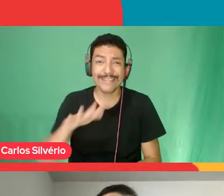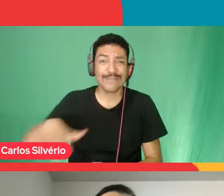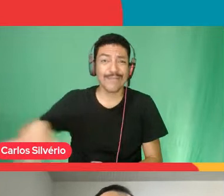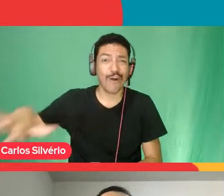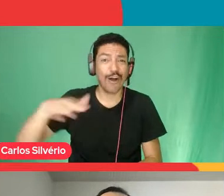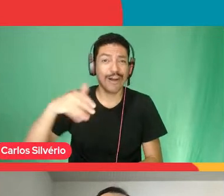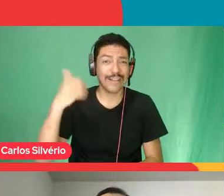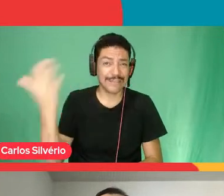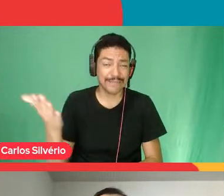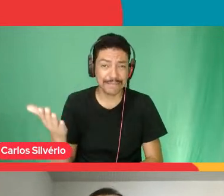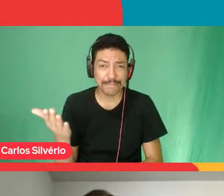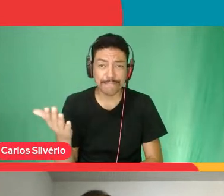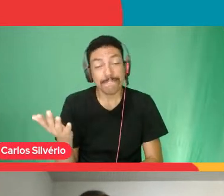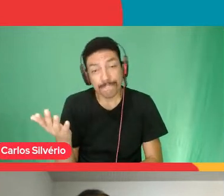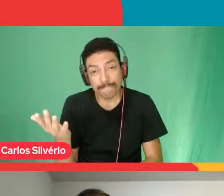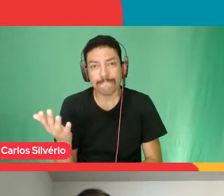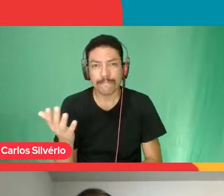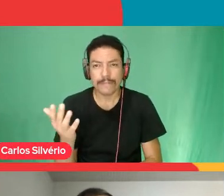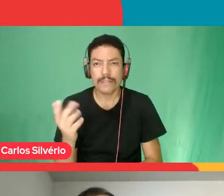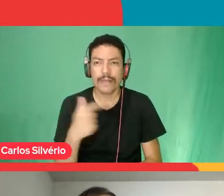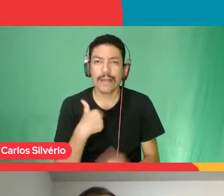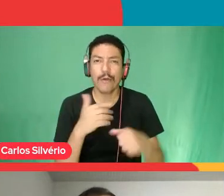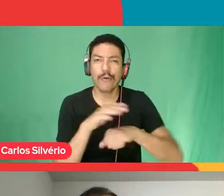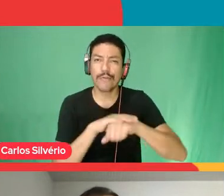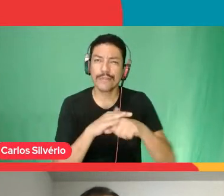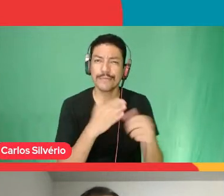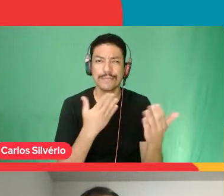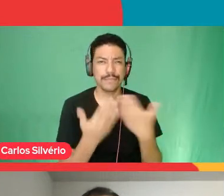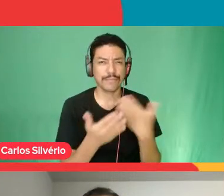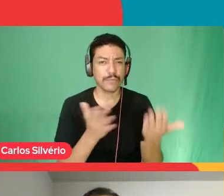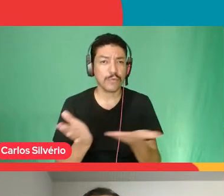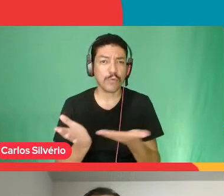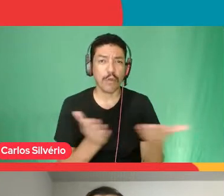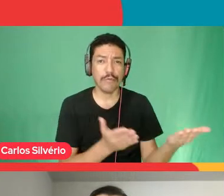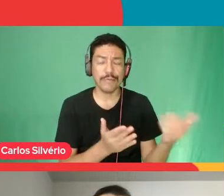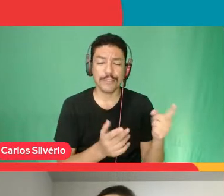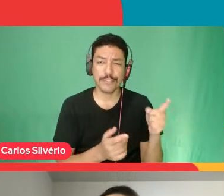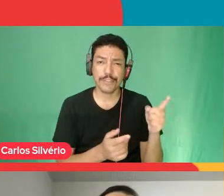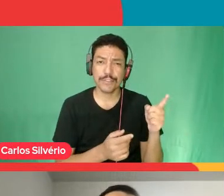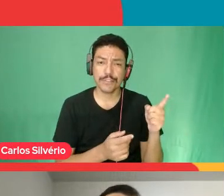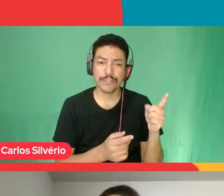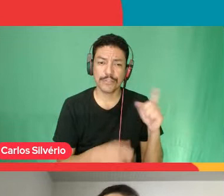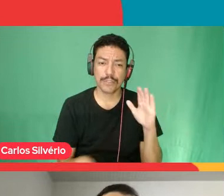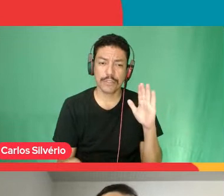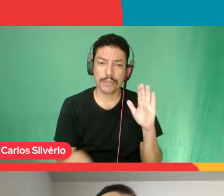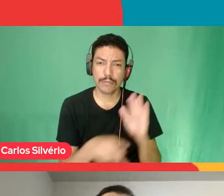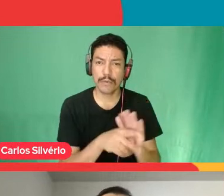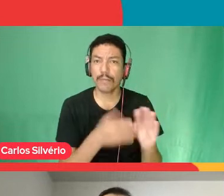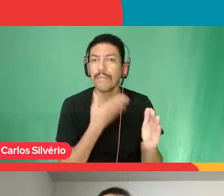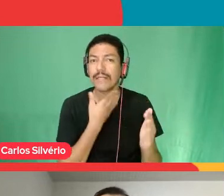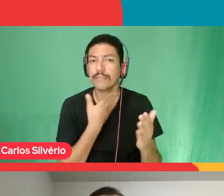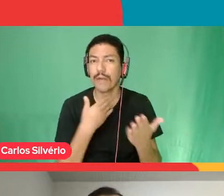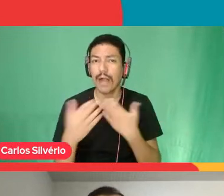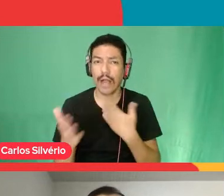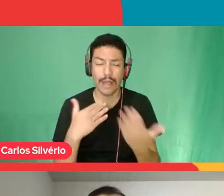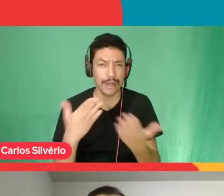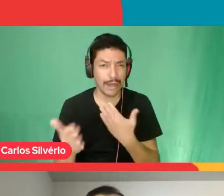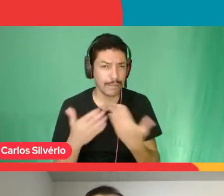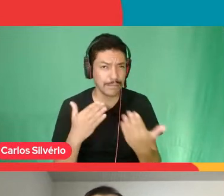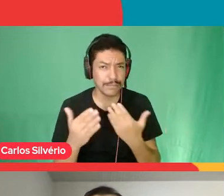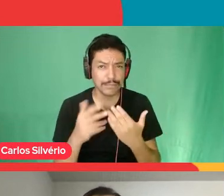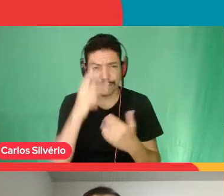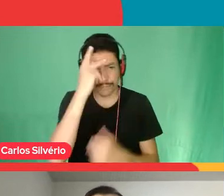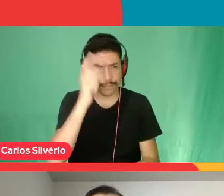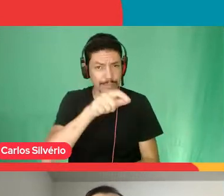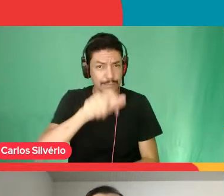aí, numa conversa que eu tive, num convite para ter um bate-papo com as pessoas da